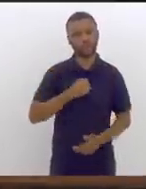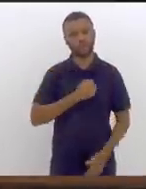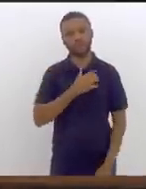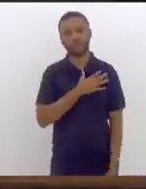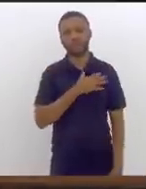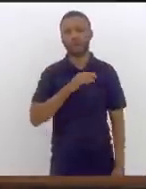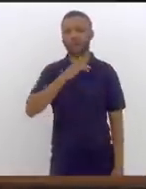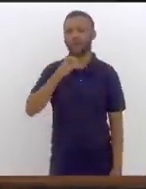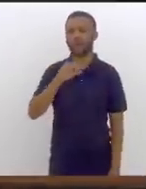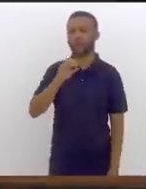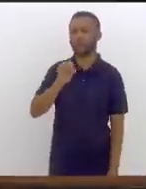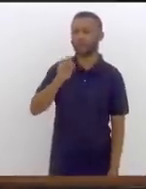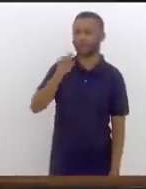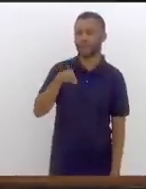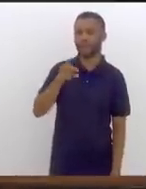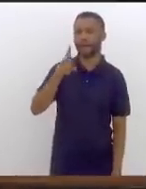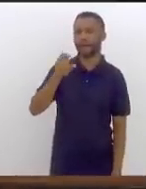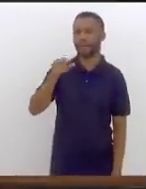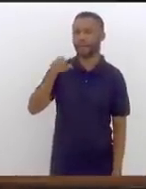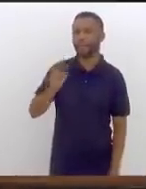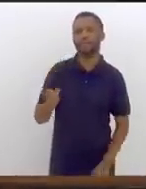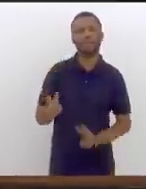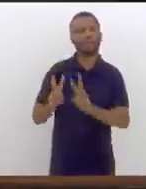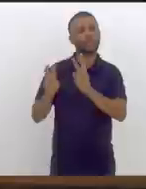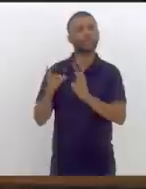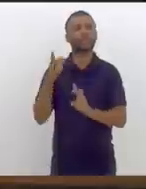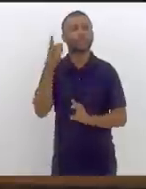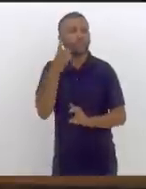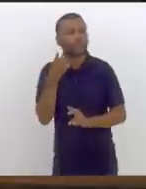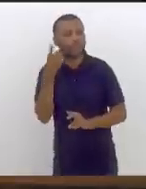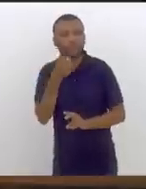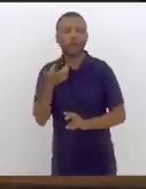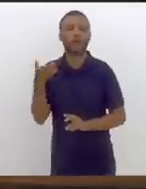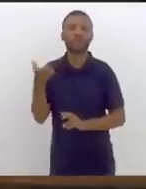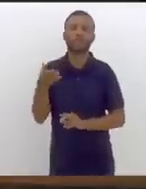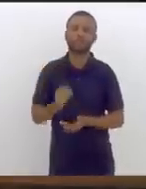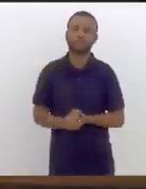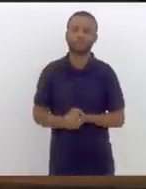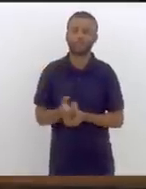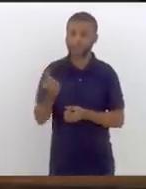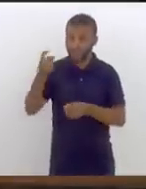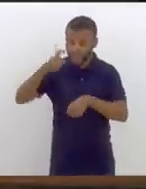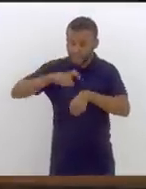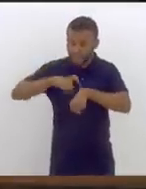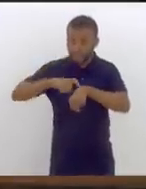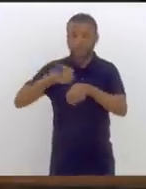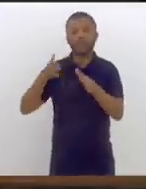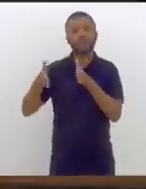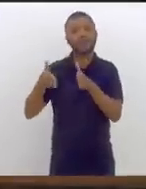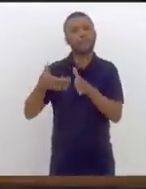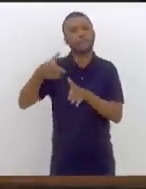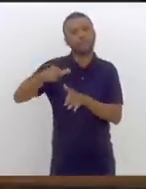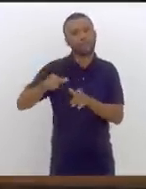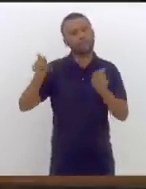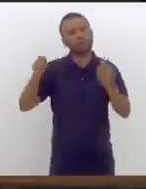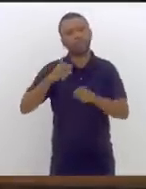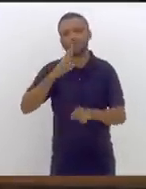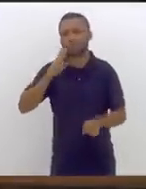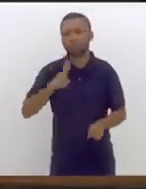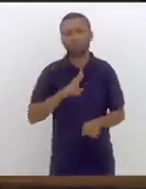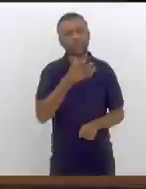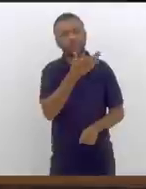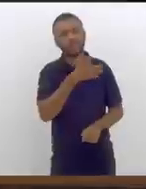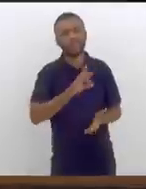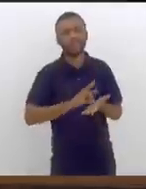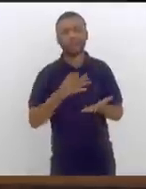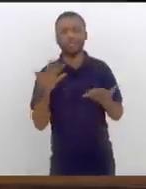José Ramos assunto parlamentar para que possam vir dentro do tema pessoas que possam dar o Corona na realidade